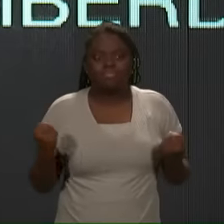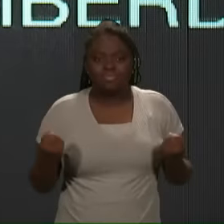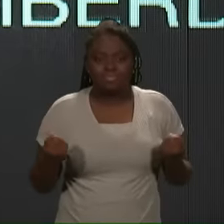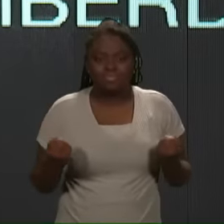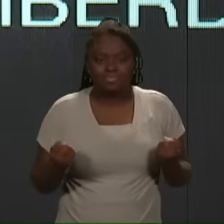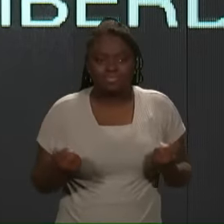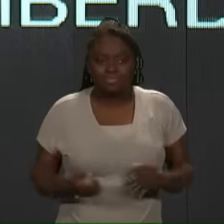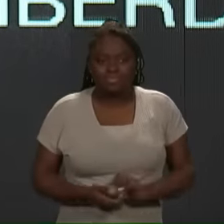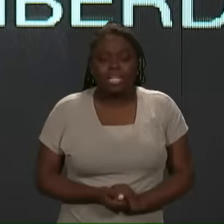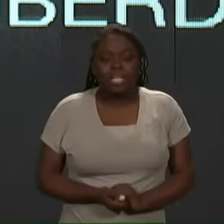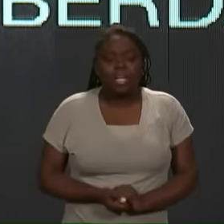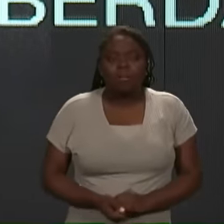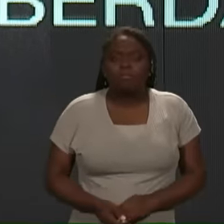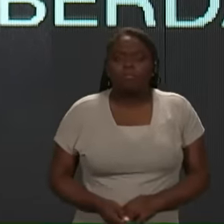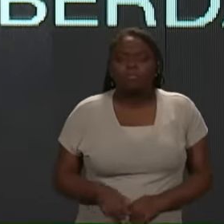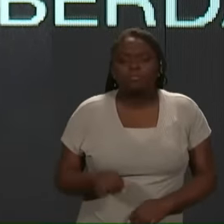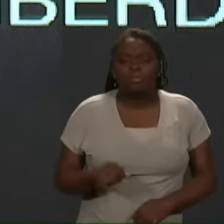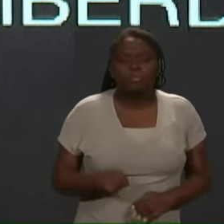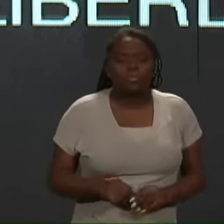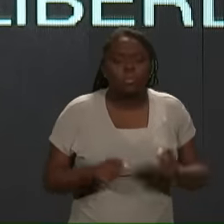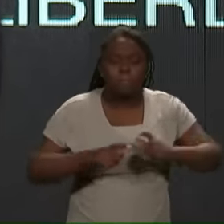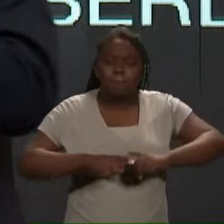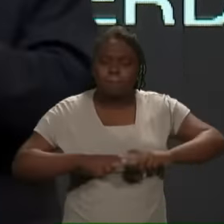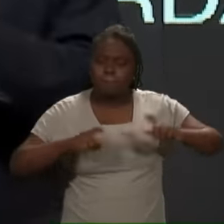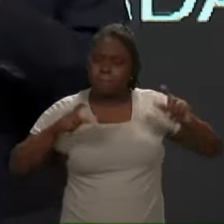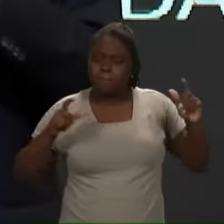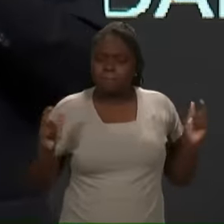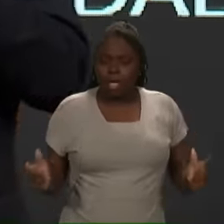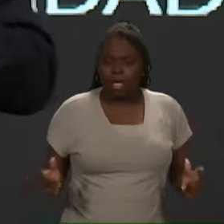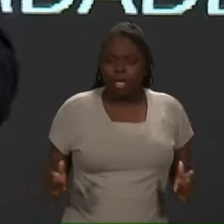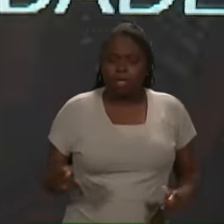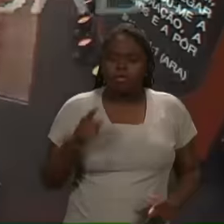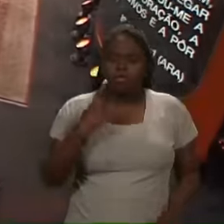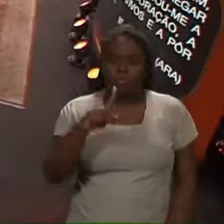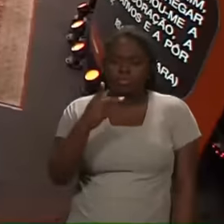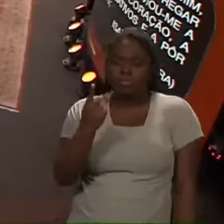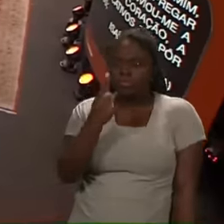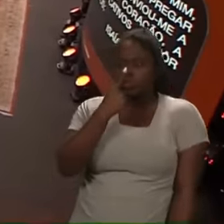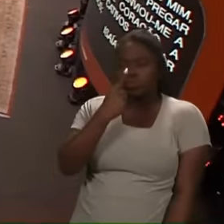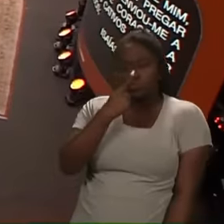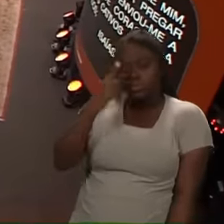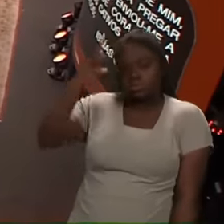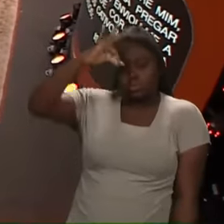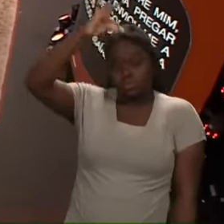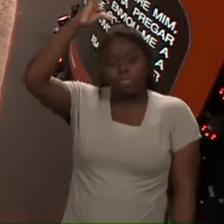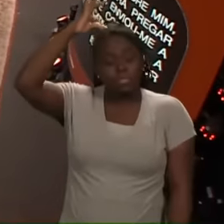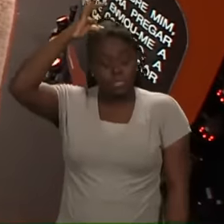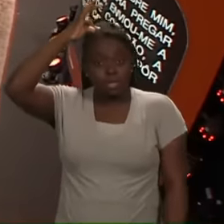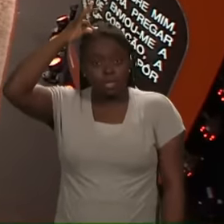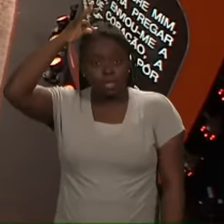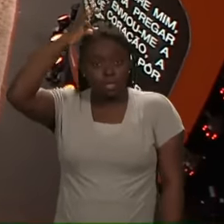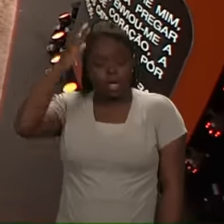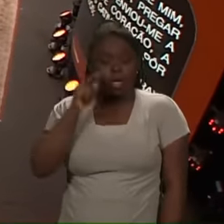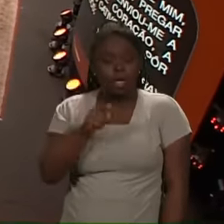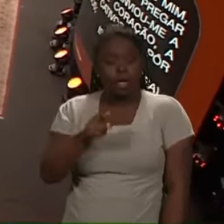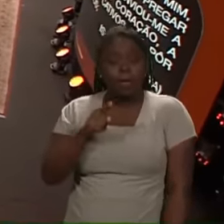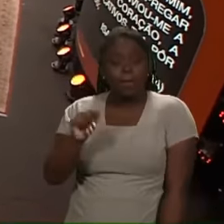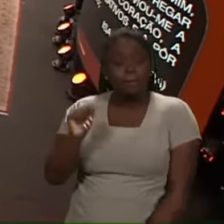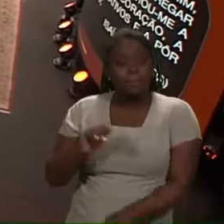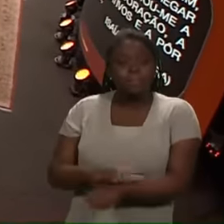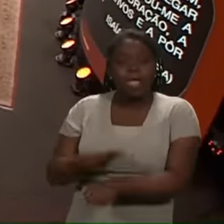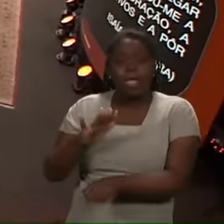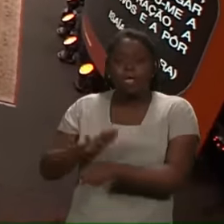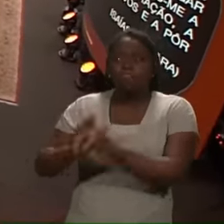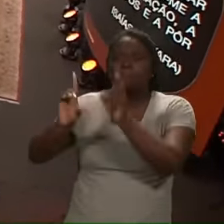jugo. Quanto maior for a sua intimidade com o Espírito Santo, quanto maior for a